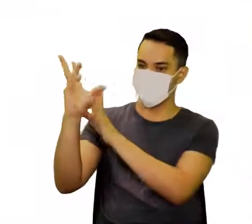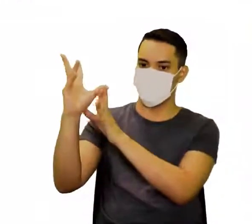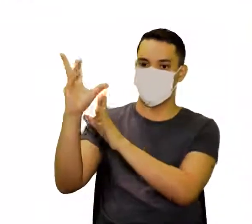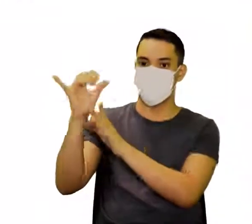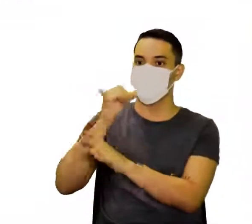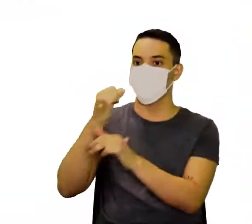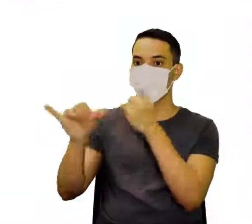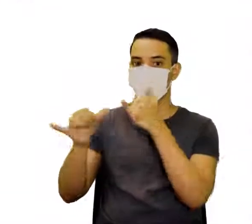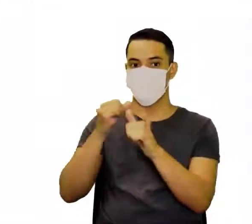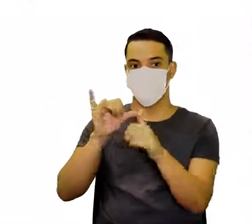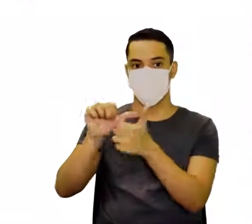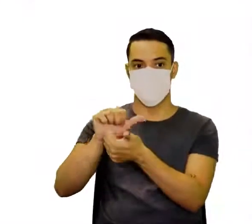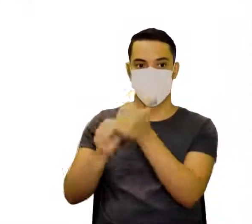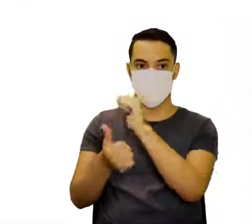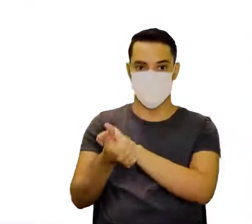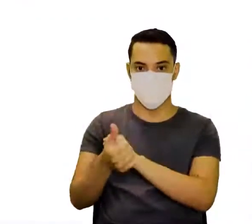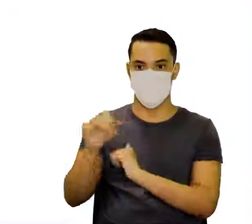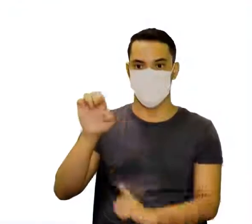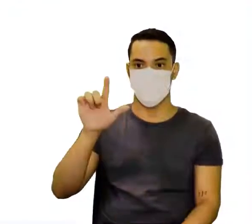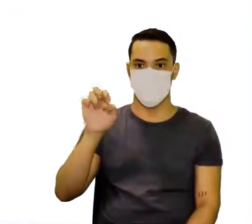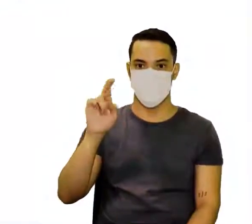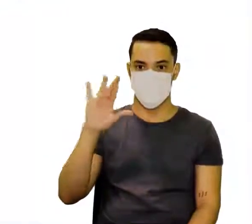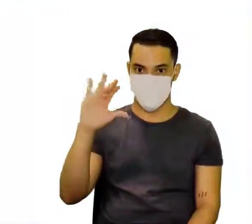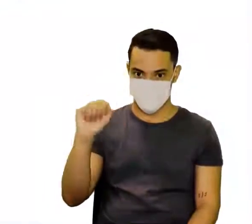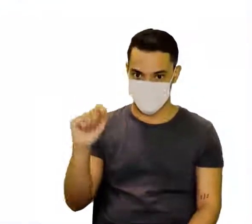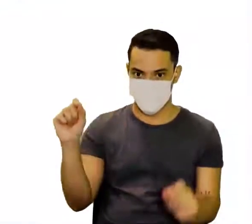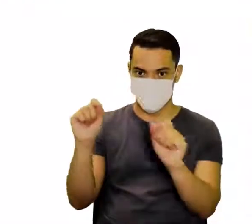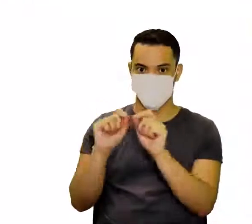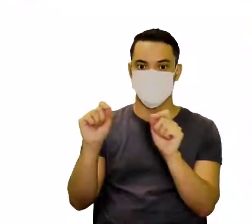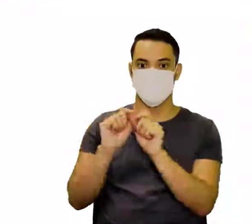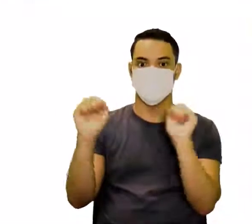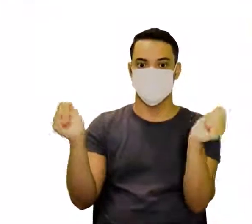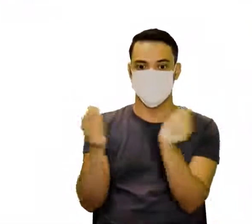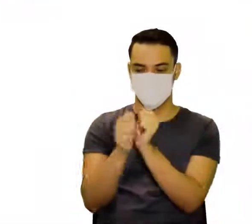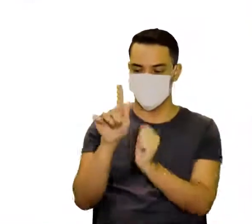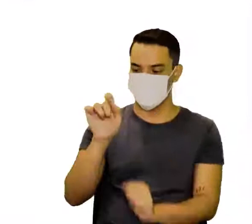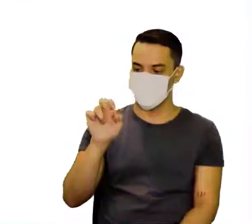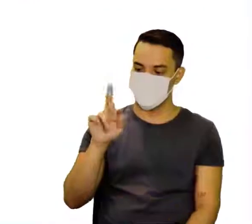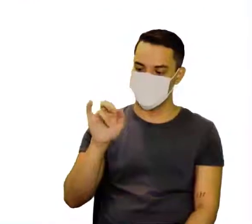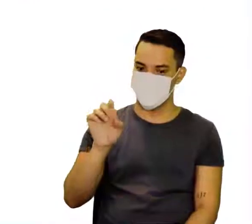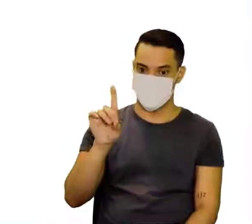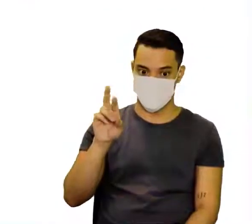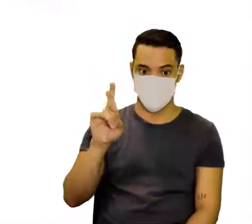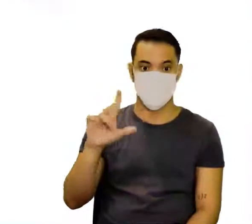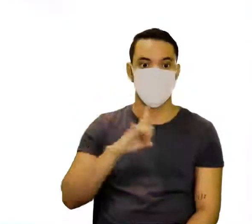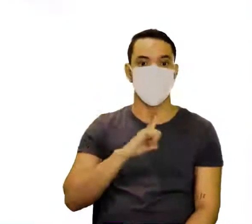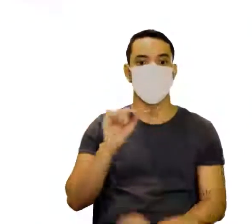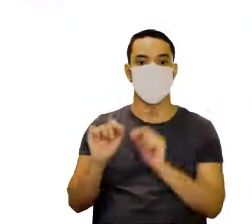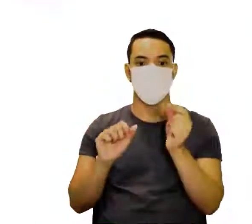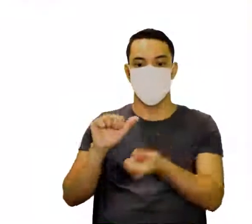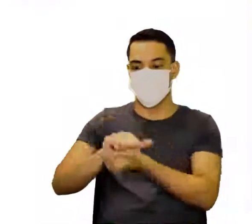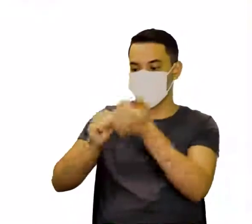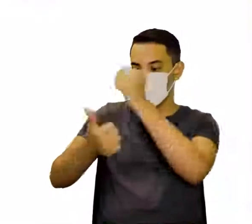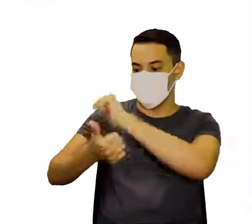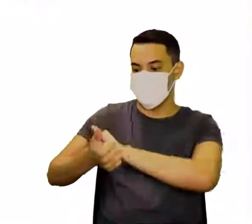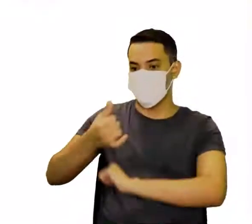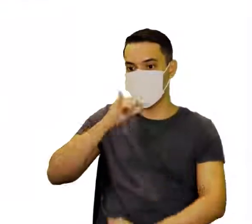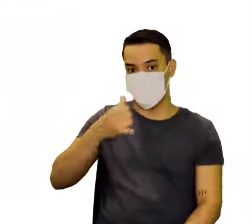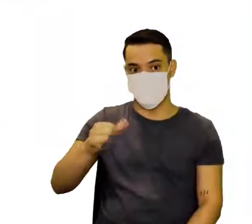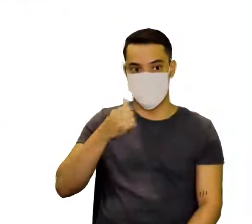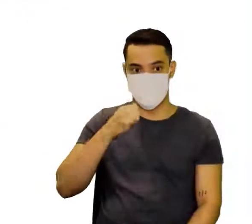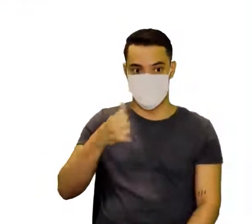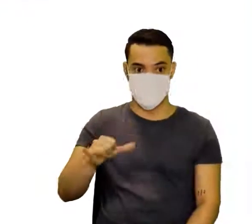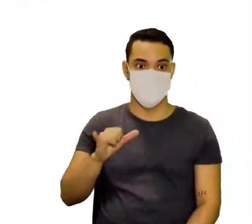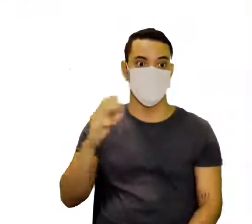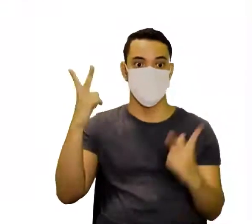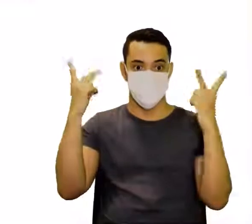e, consequentemente, aqui vai fazer agir o gerador e nós vamos ter aqui, ó, convertido em energia